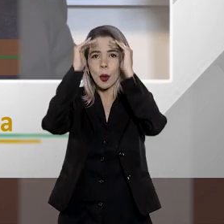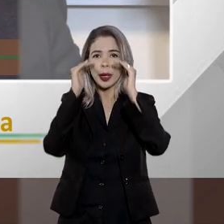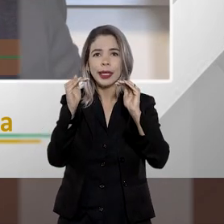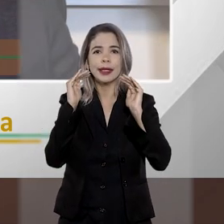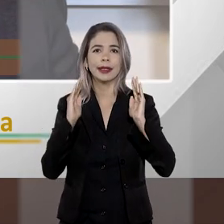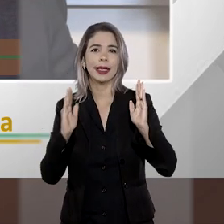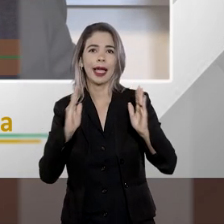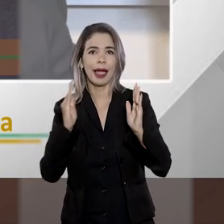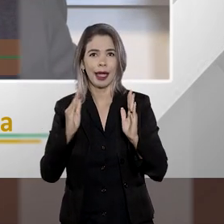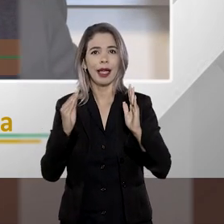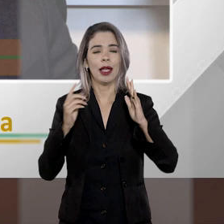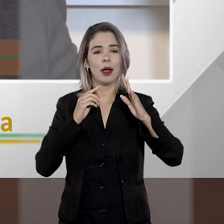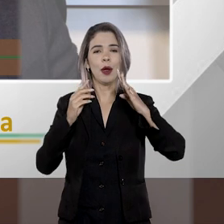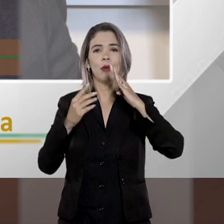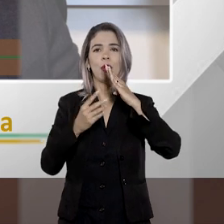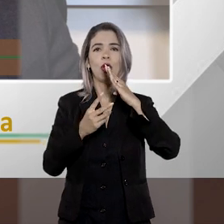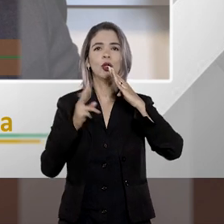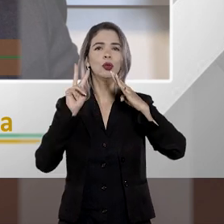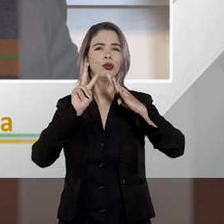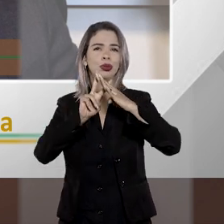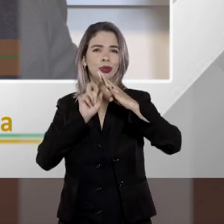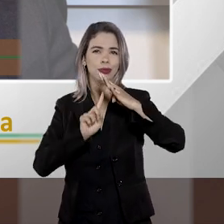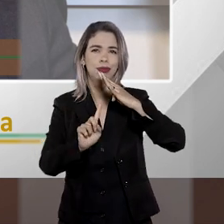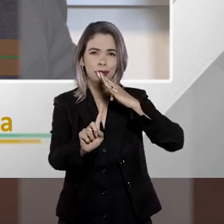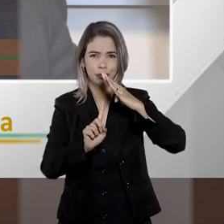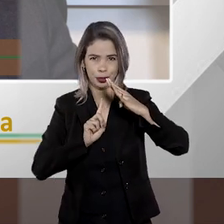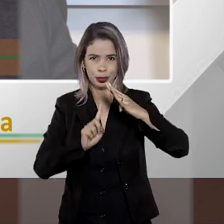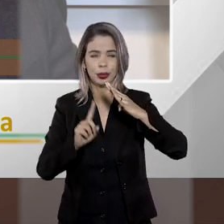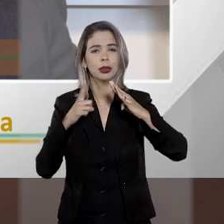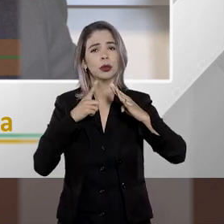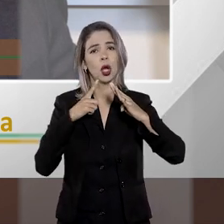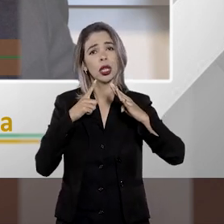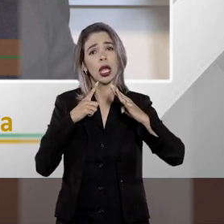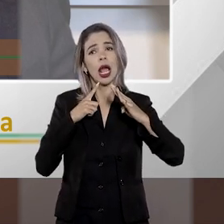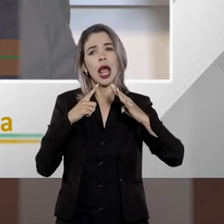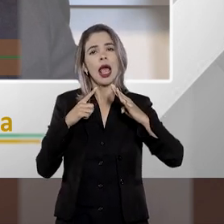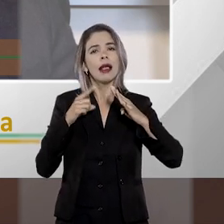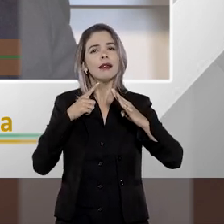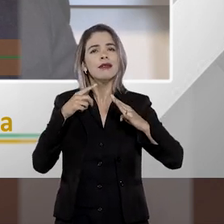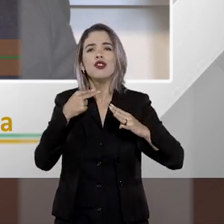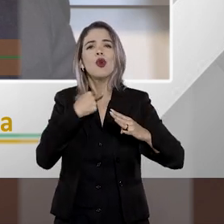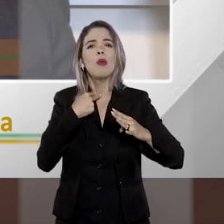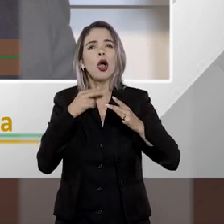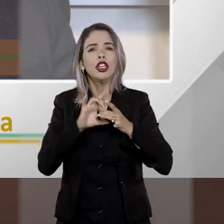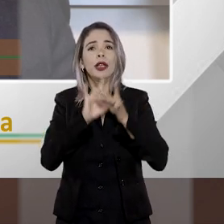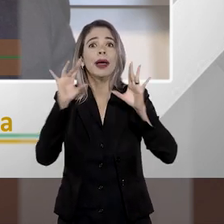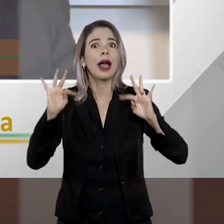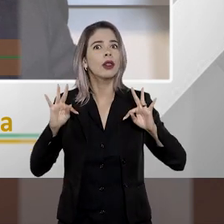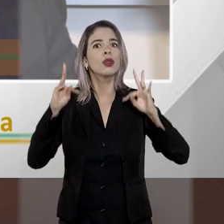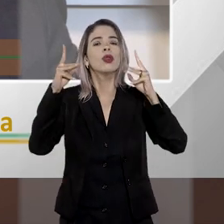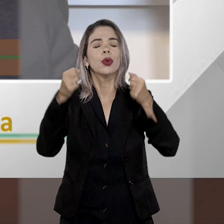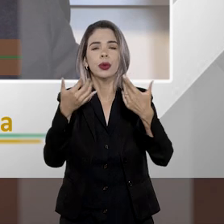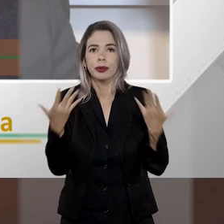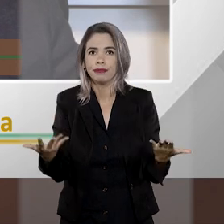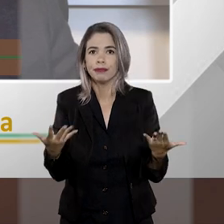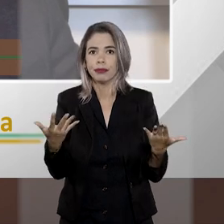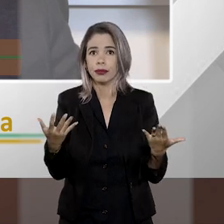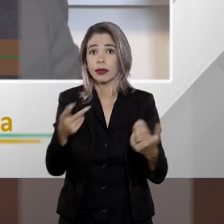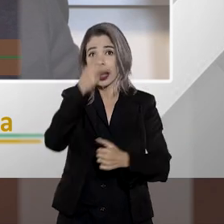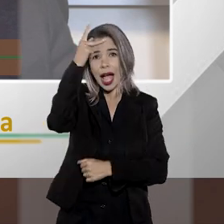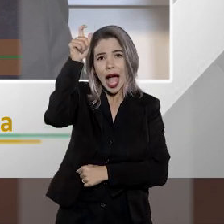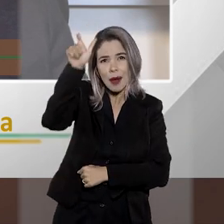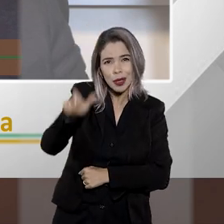cumprimento do regime semiaberto, do cumprimento de execução da pena privativa de liberdade. O apenado, ele não pode